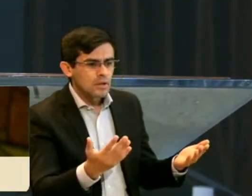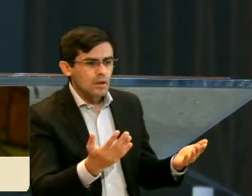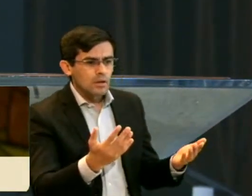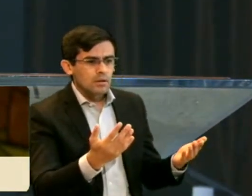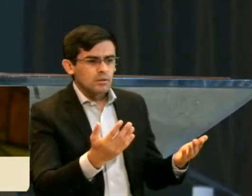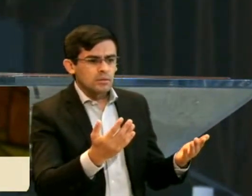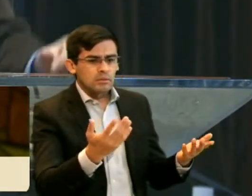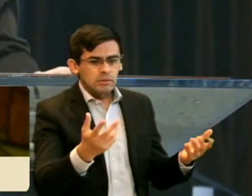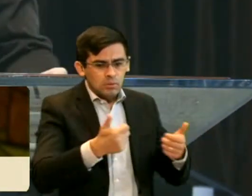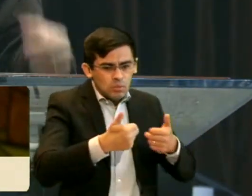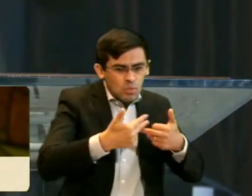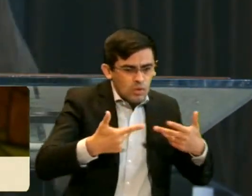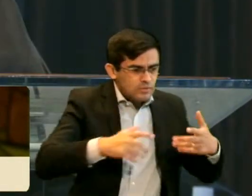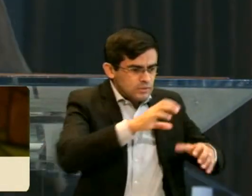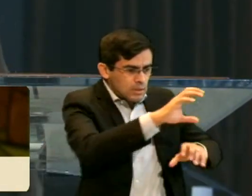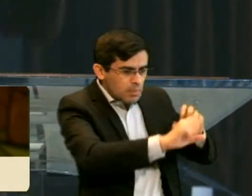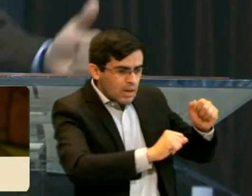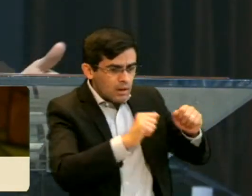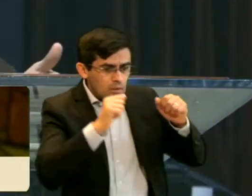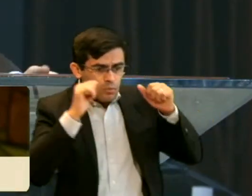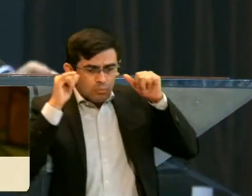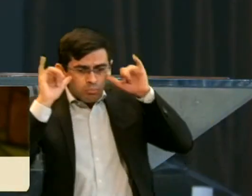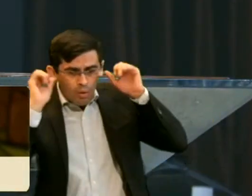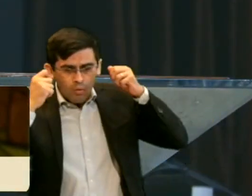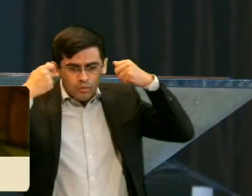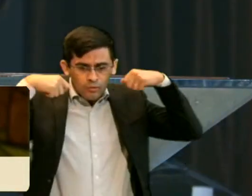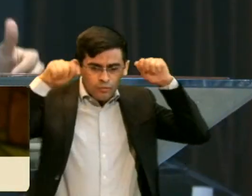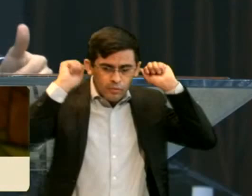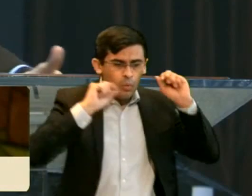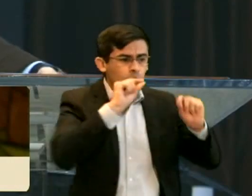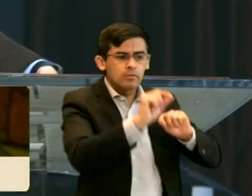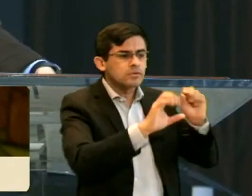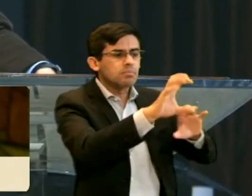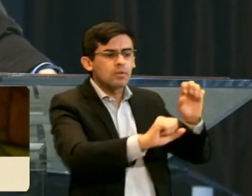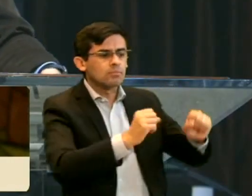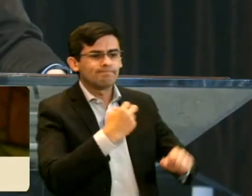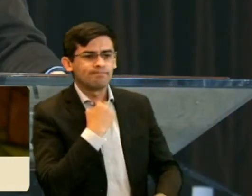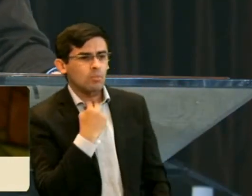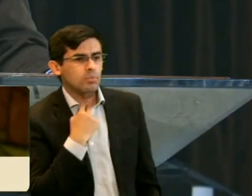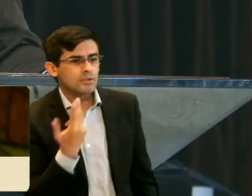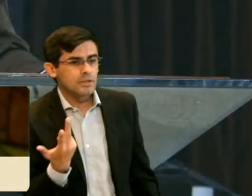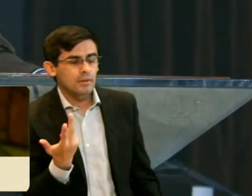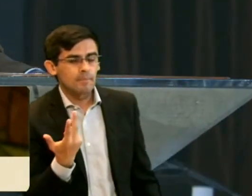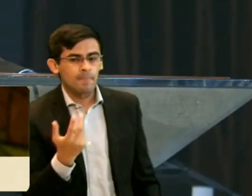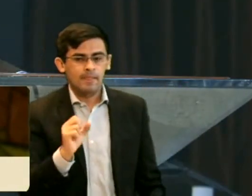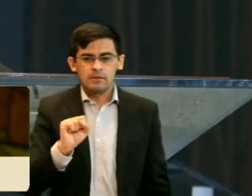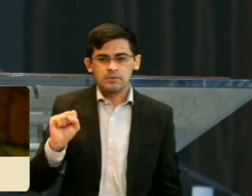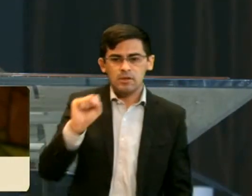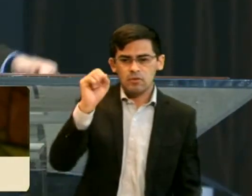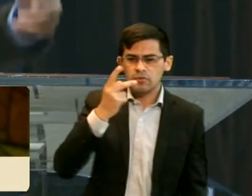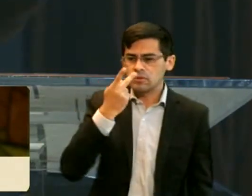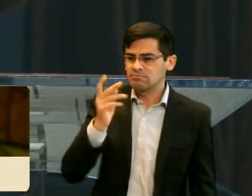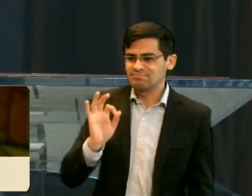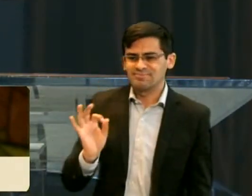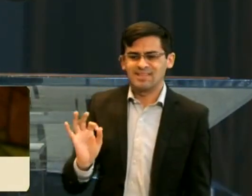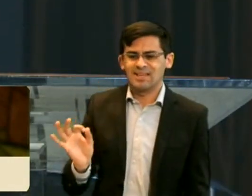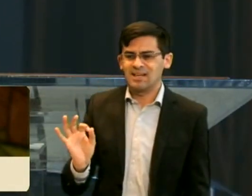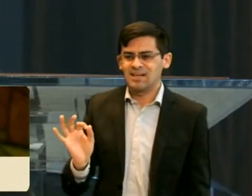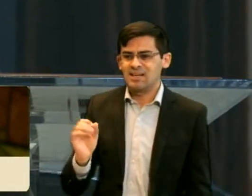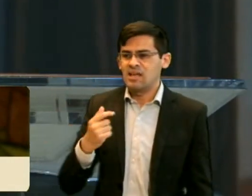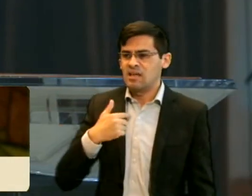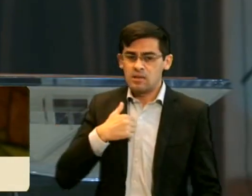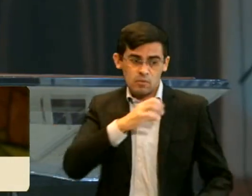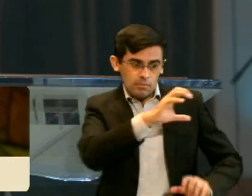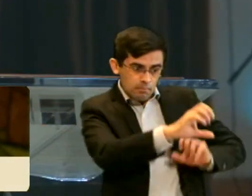os balidos dos animais. O que você fez? Fala, não, eu tomei